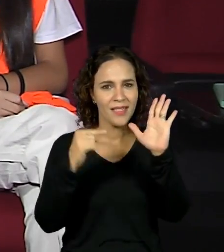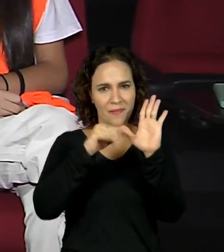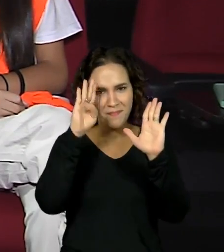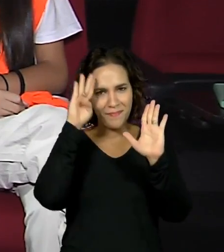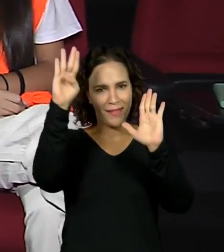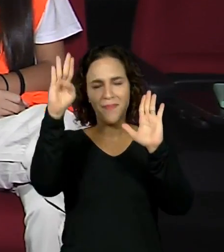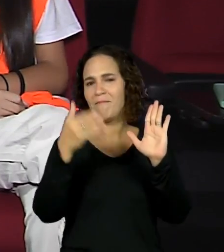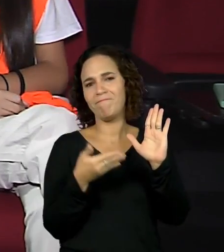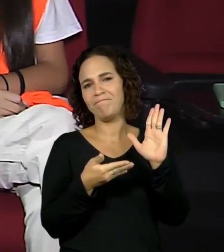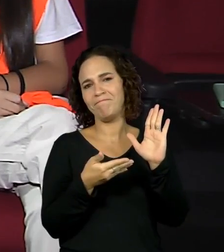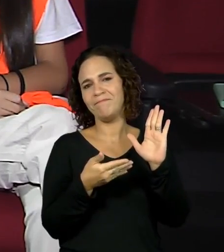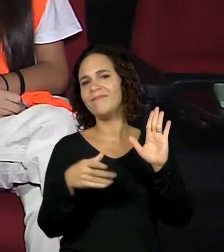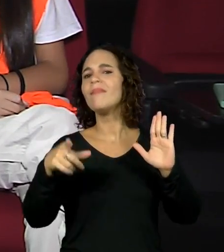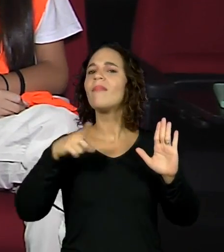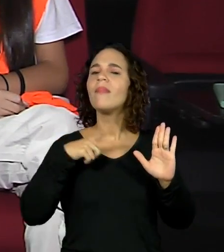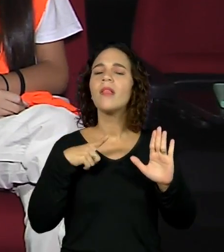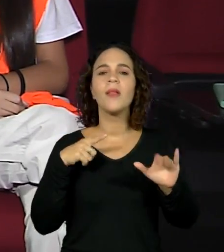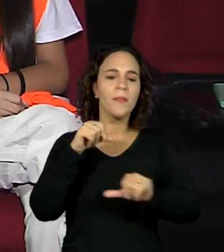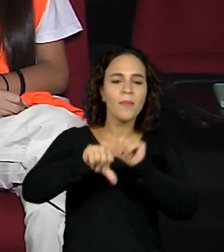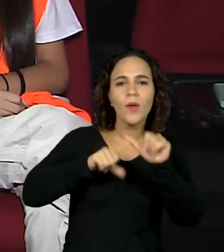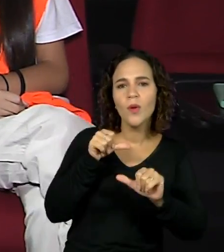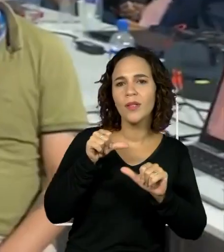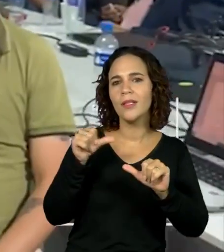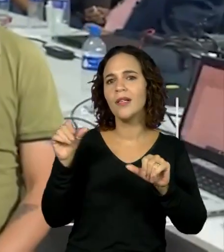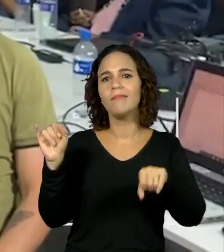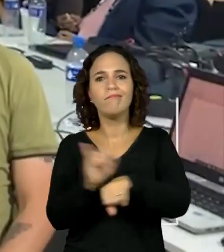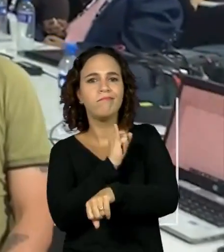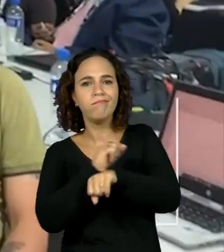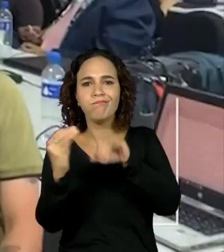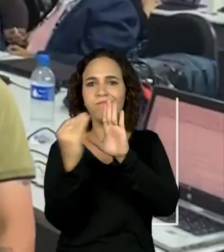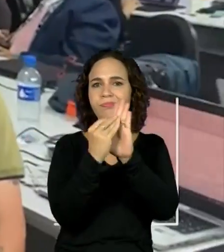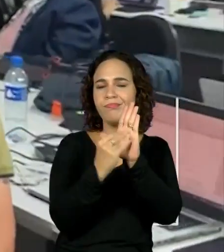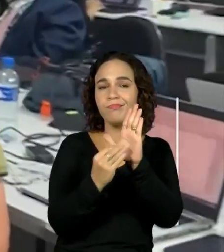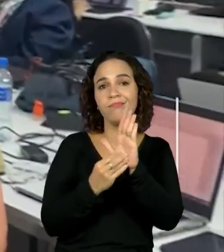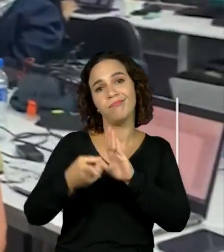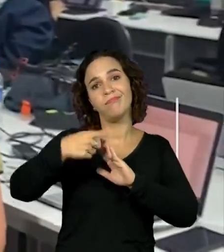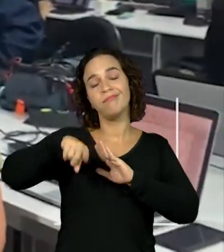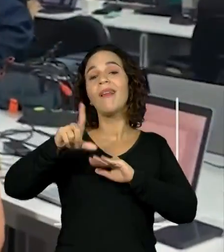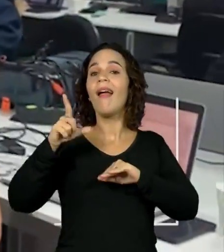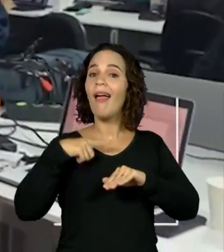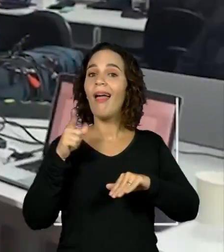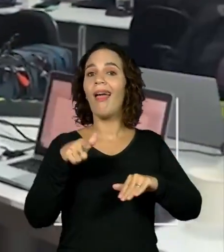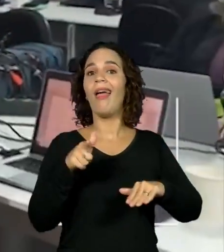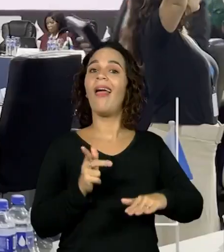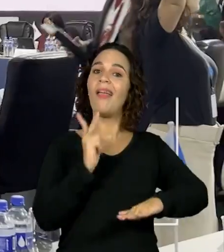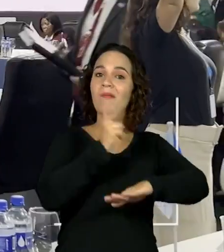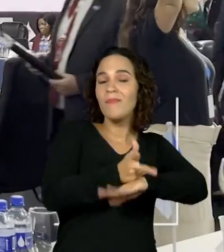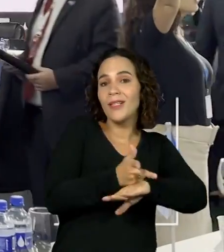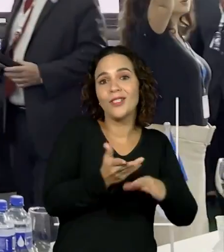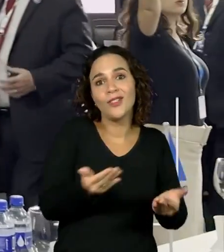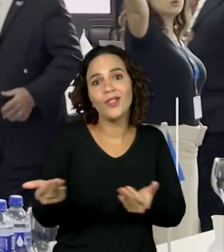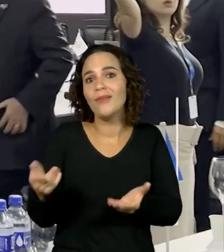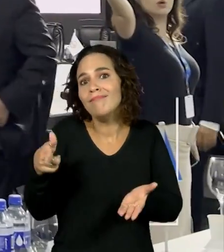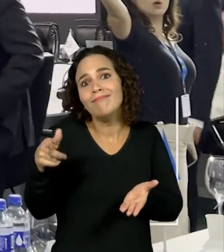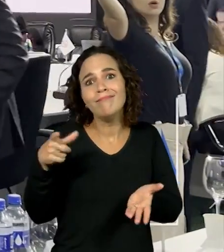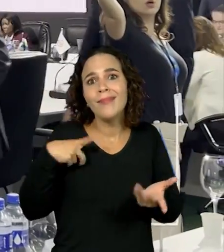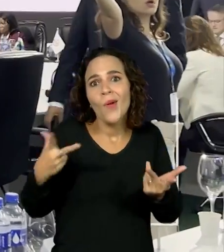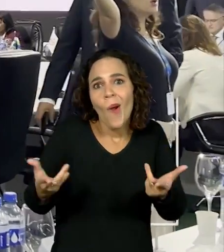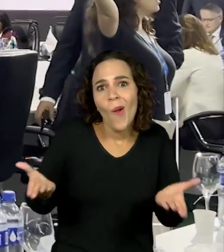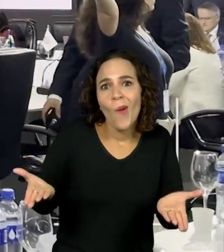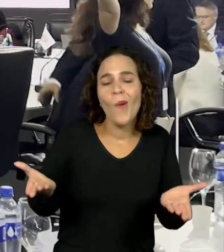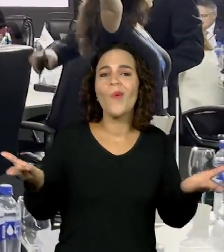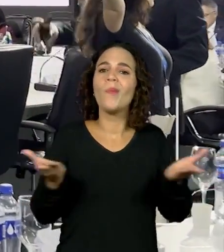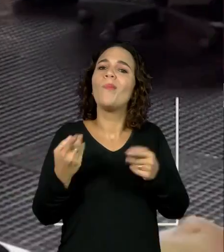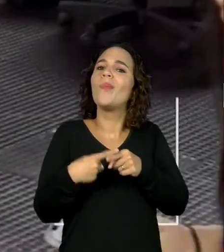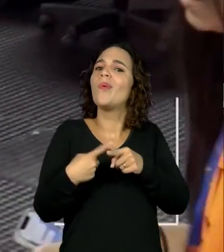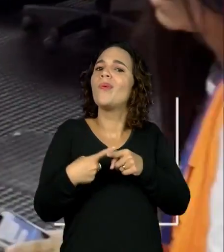coisa. Sempre há uma mudança ali, uma mudança aqui. E pra gente que é da imprensa jovem não foi diferente hoje. Porque a